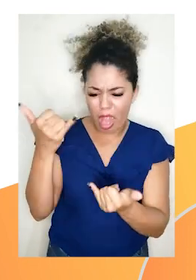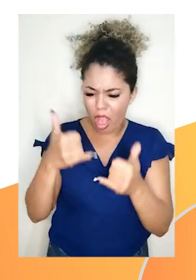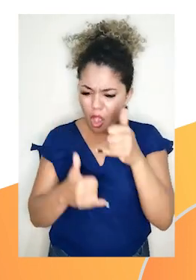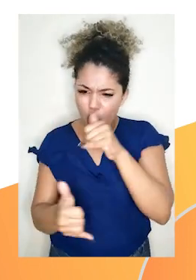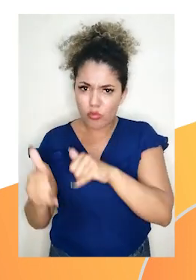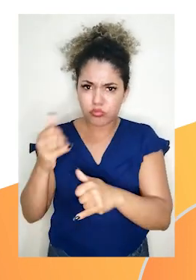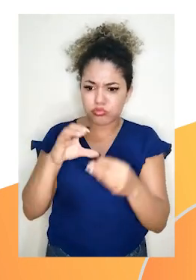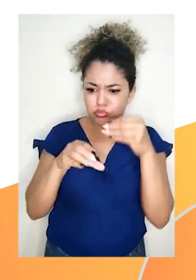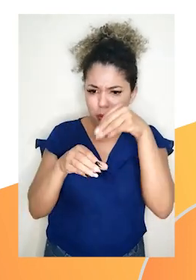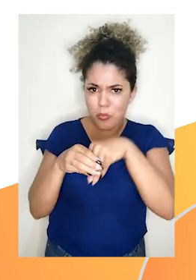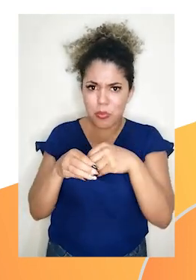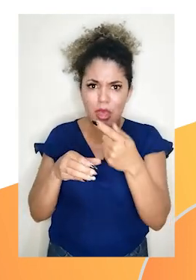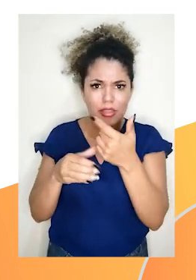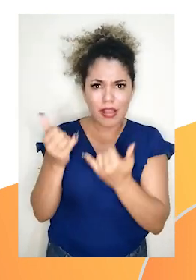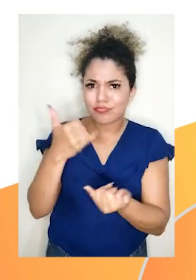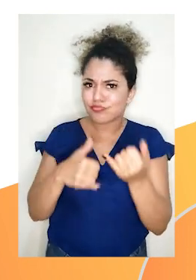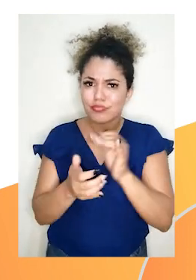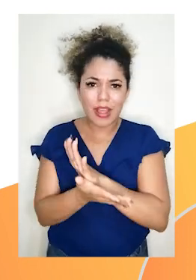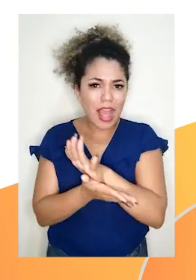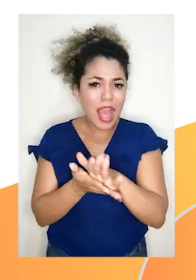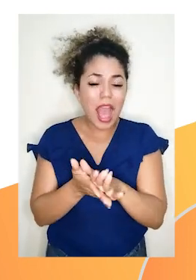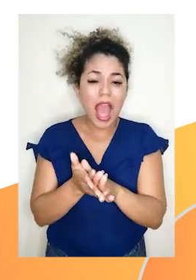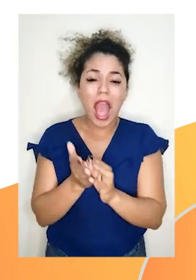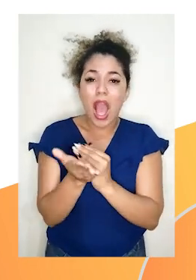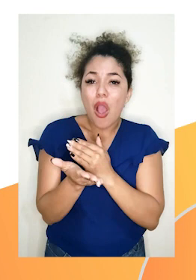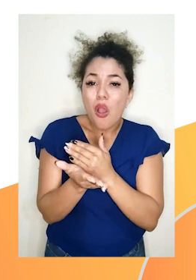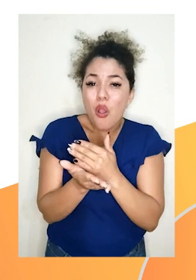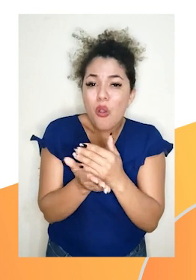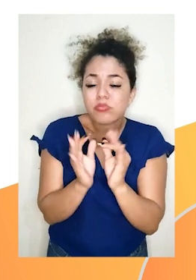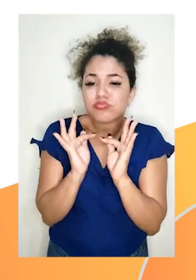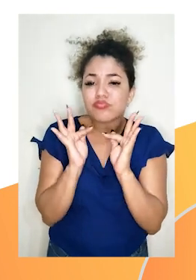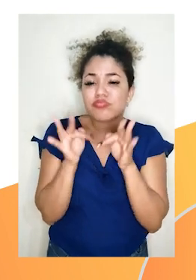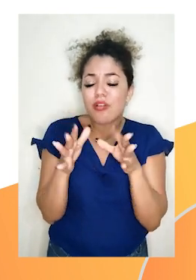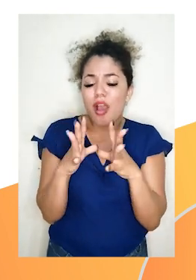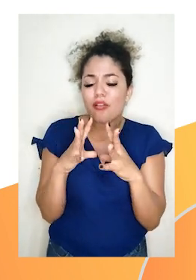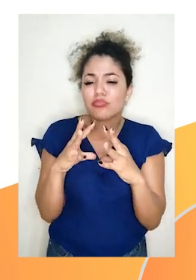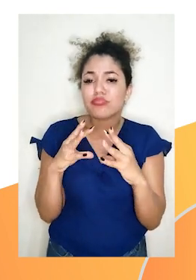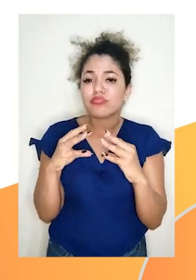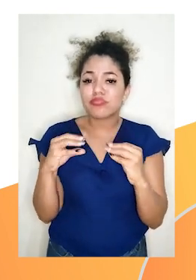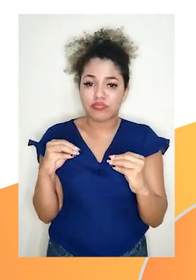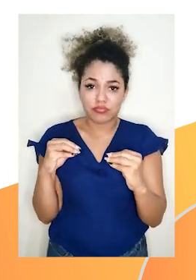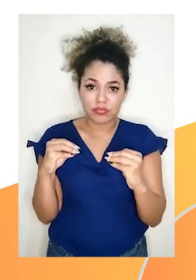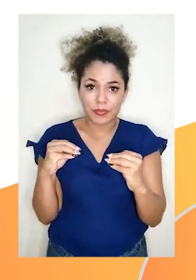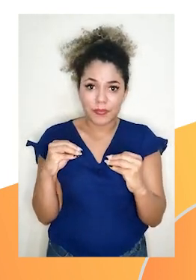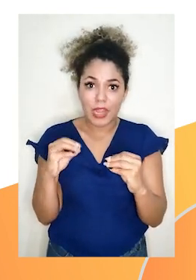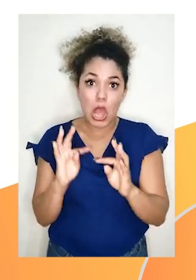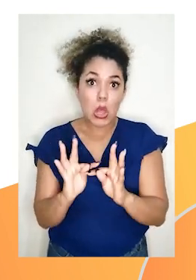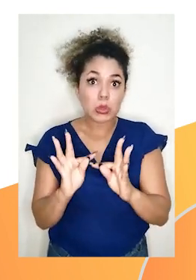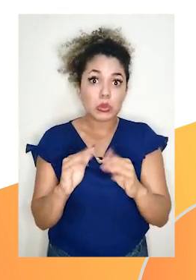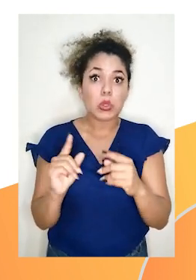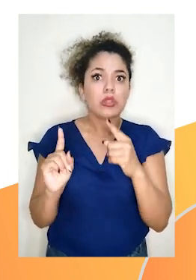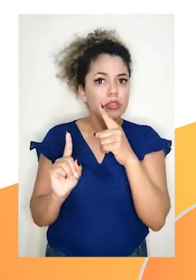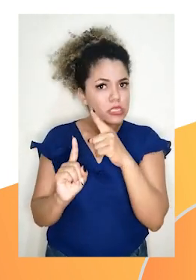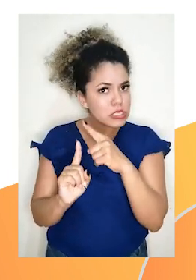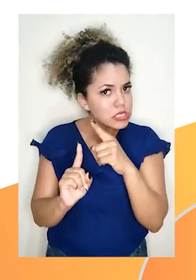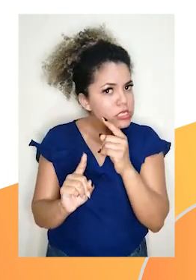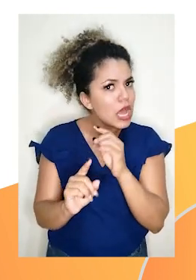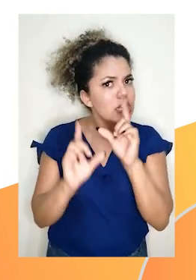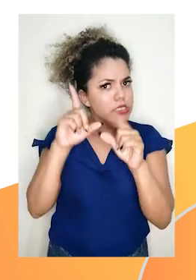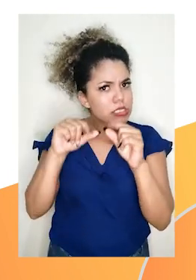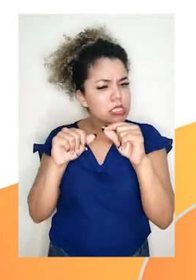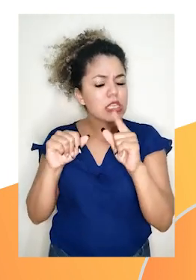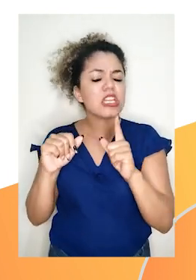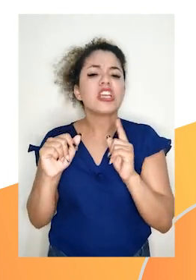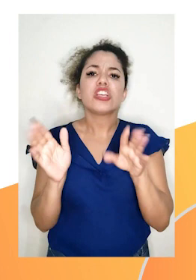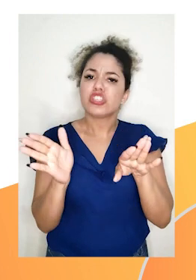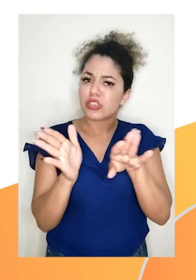nucleares acontecendo. Consequentemente, você já observa ela no seu estágio final. Todas as estrelas vão passar por esse processo, chegando